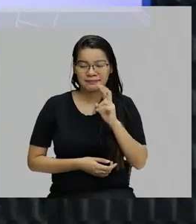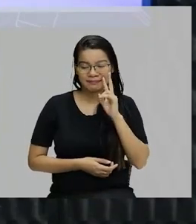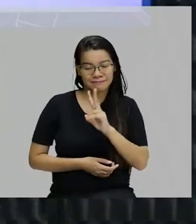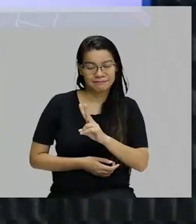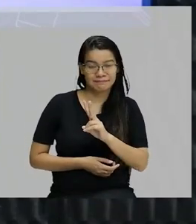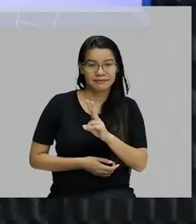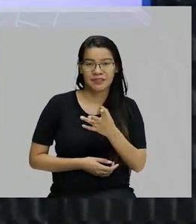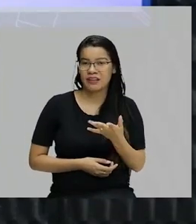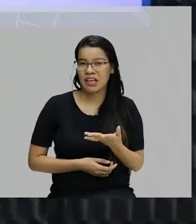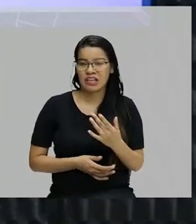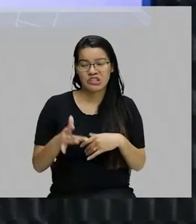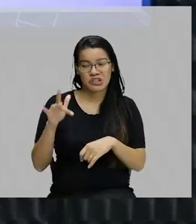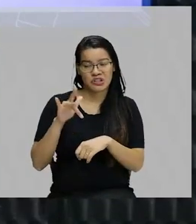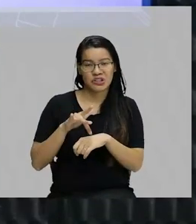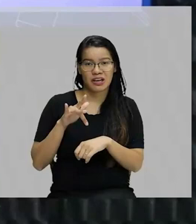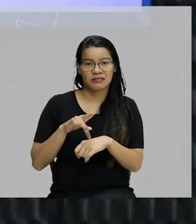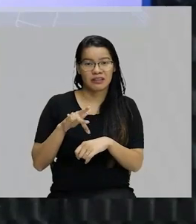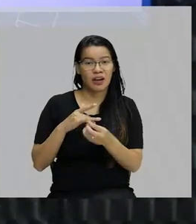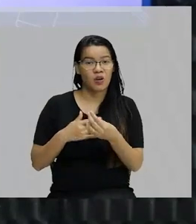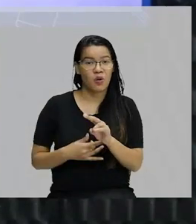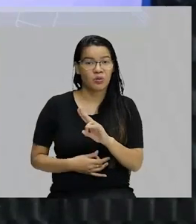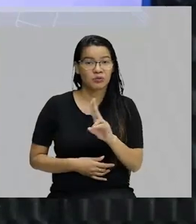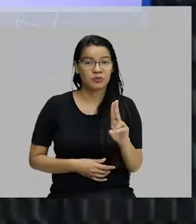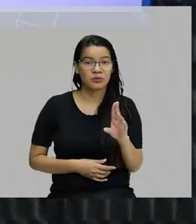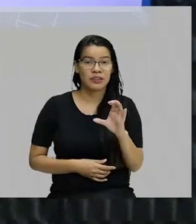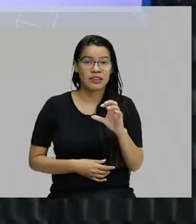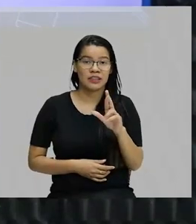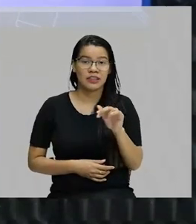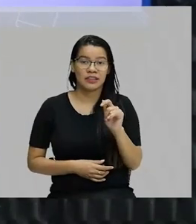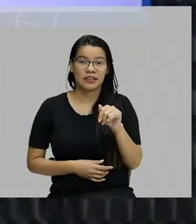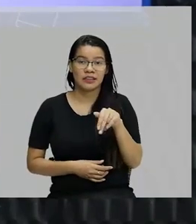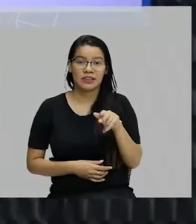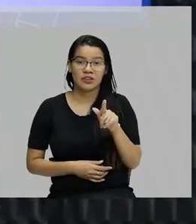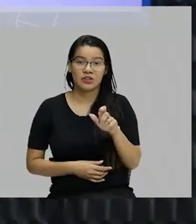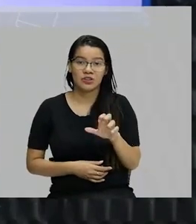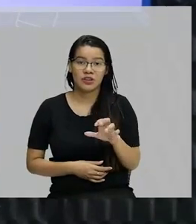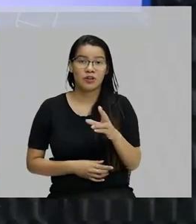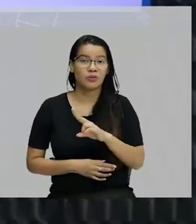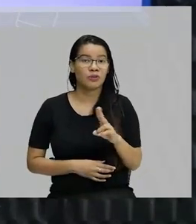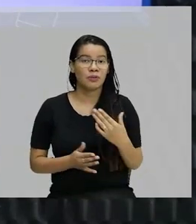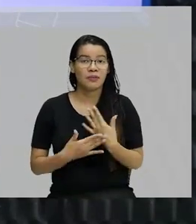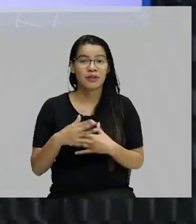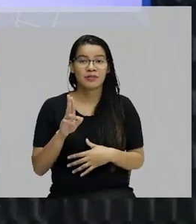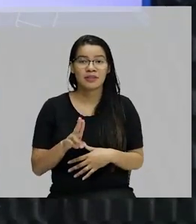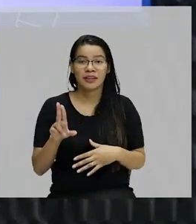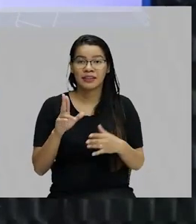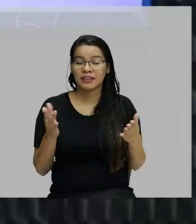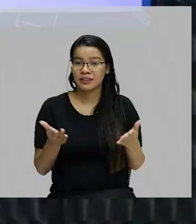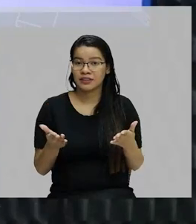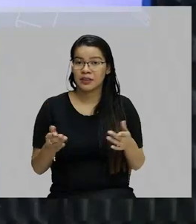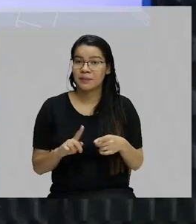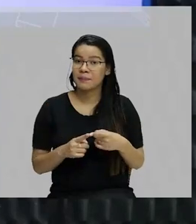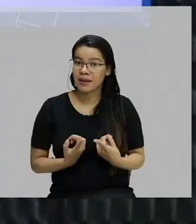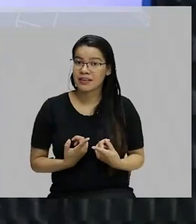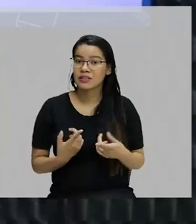de cringe que é o novo nome do momento no entanto eu gostaria de lembrar Vocês que são eh elementos imprescindíveis